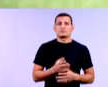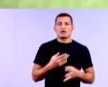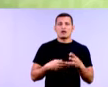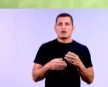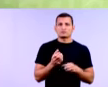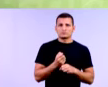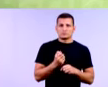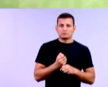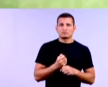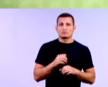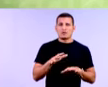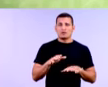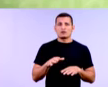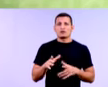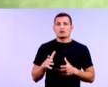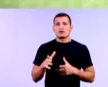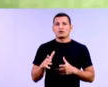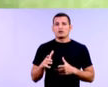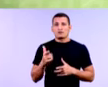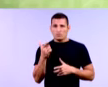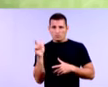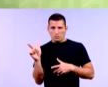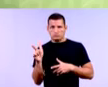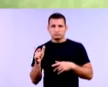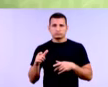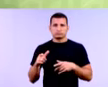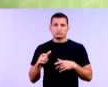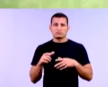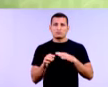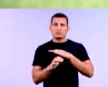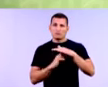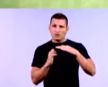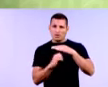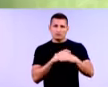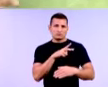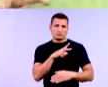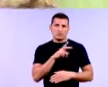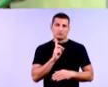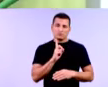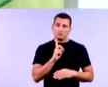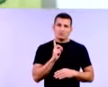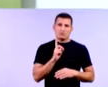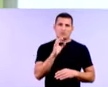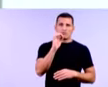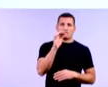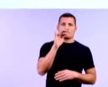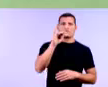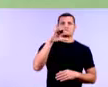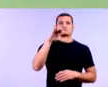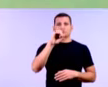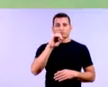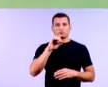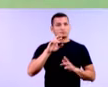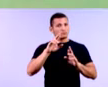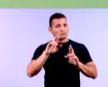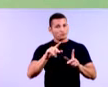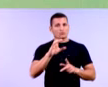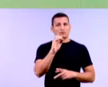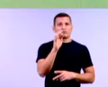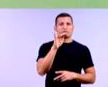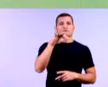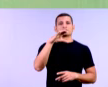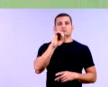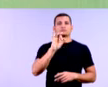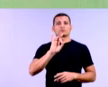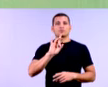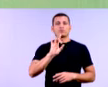Ambientes particulares não mandam ofício, mandam carta comercial. O ofício, ele é público, para órgãos